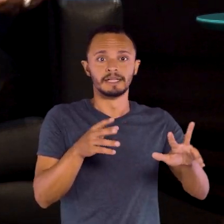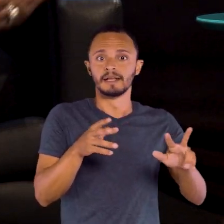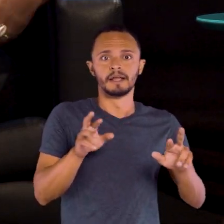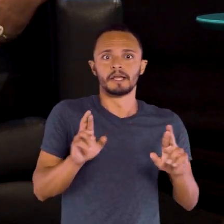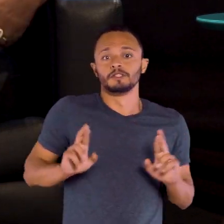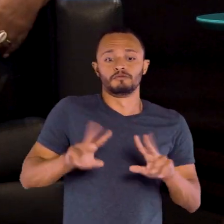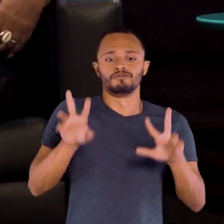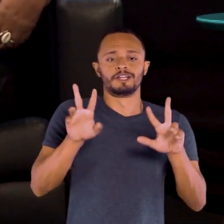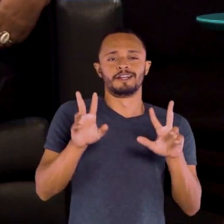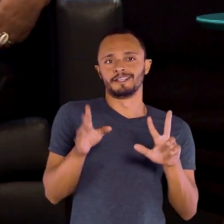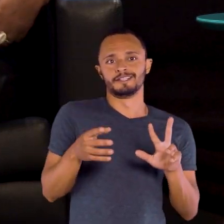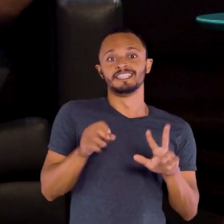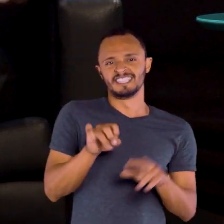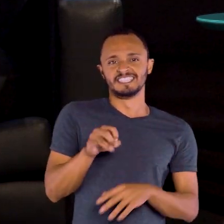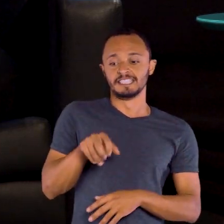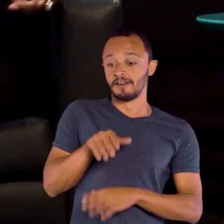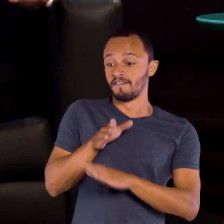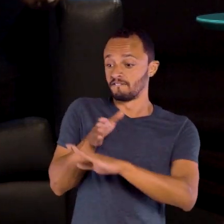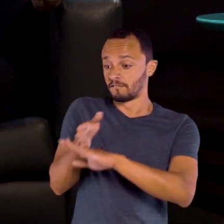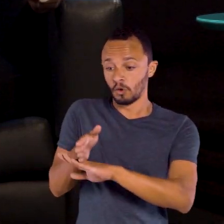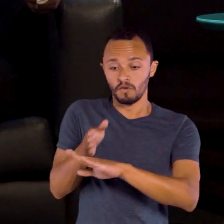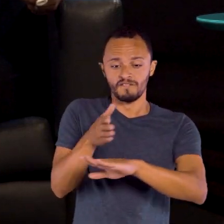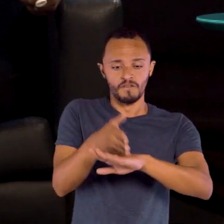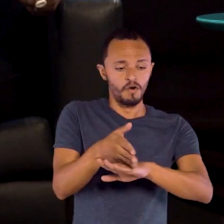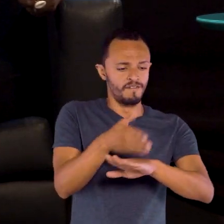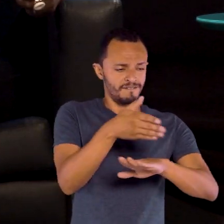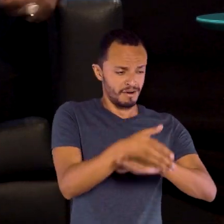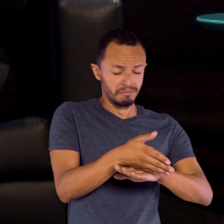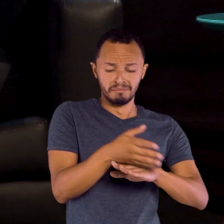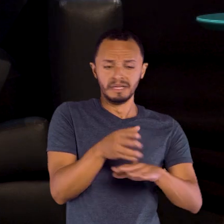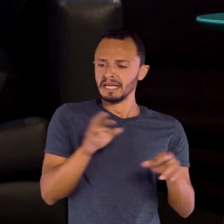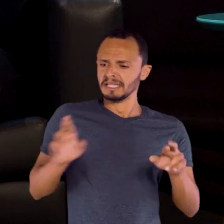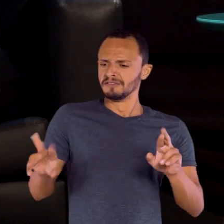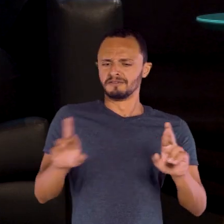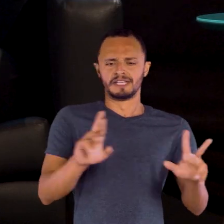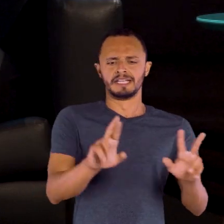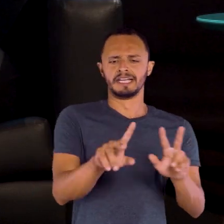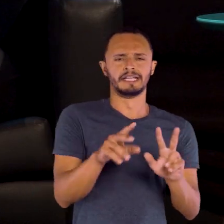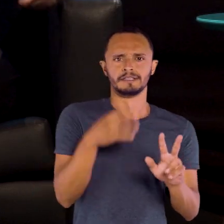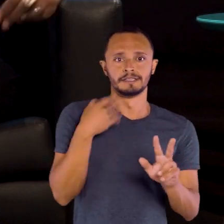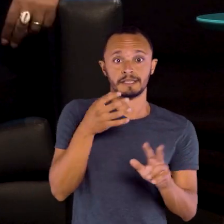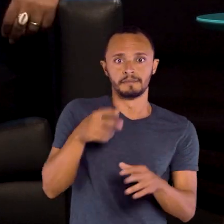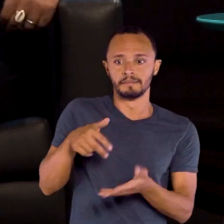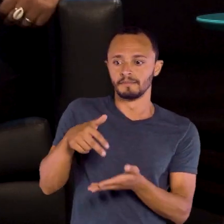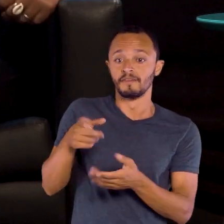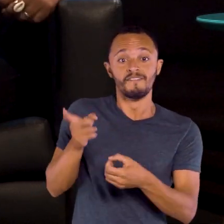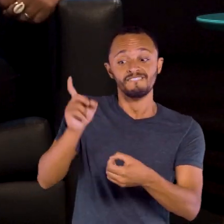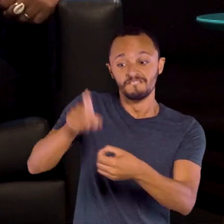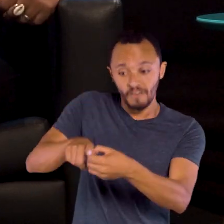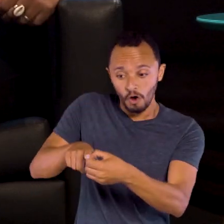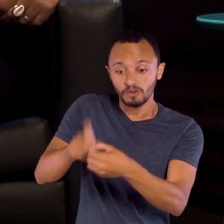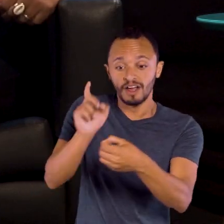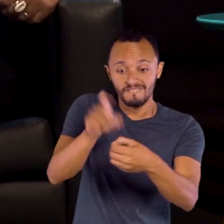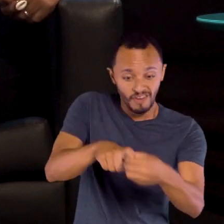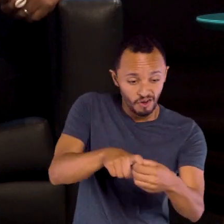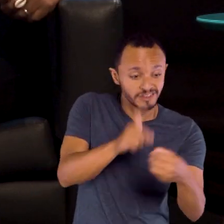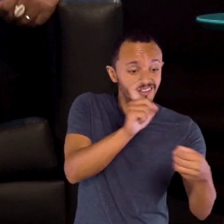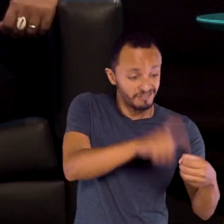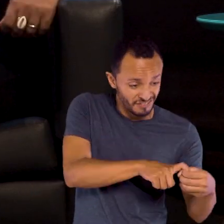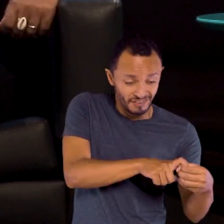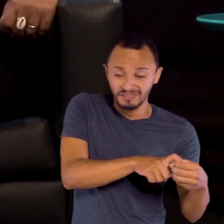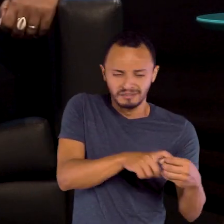coisa. Então, pesquisando para escrever esse livro, eu descobri um Rio de Janeiro